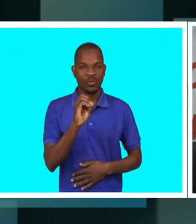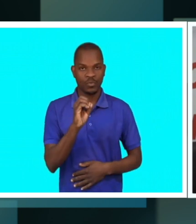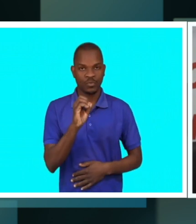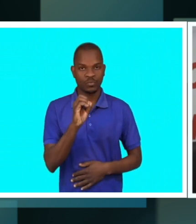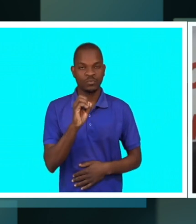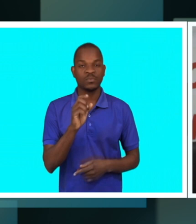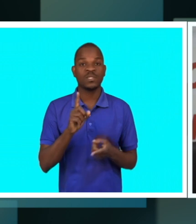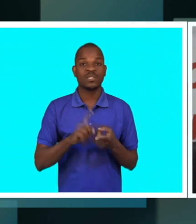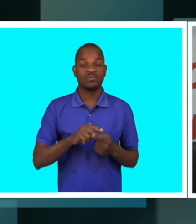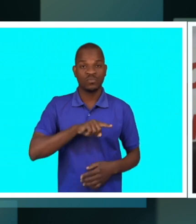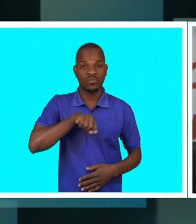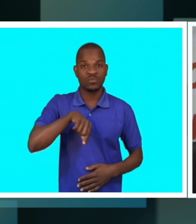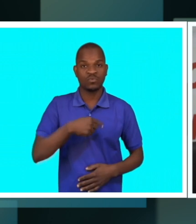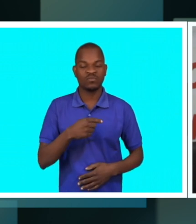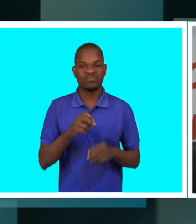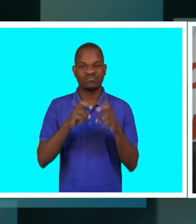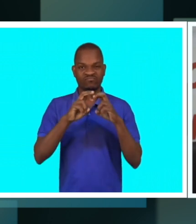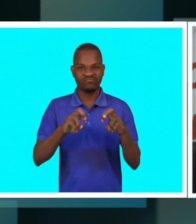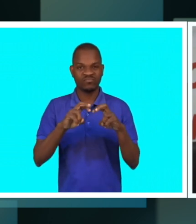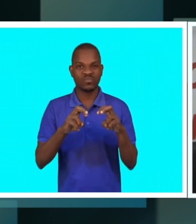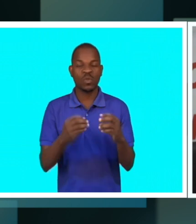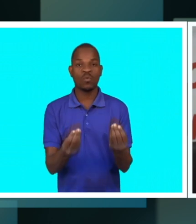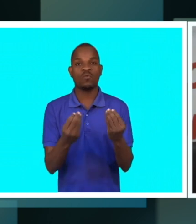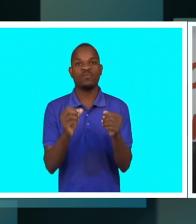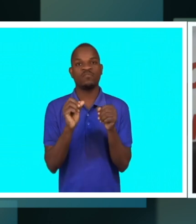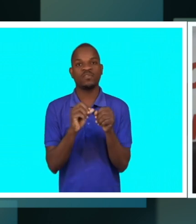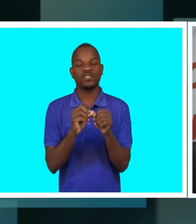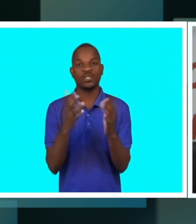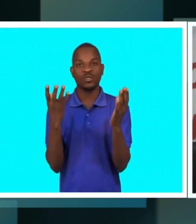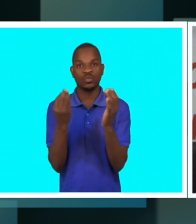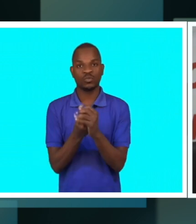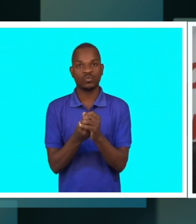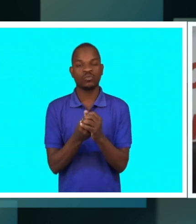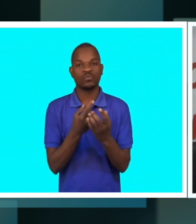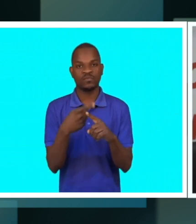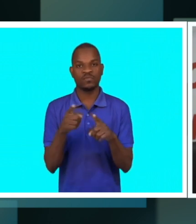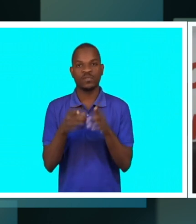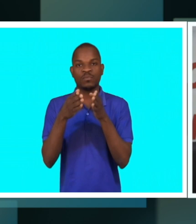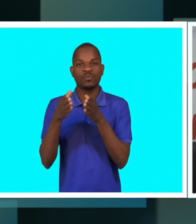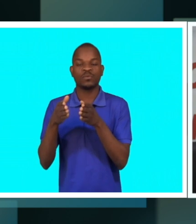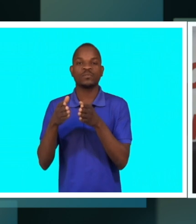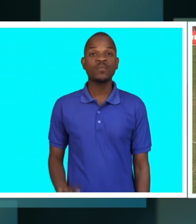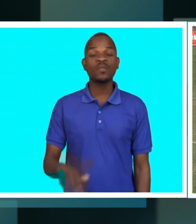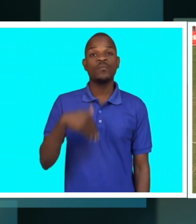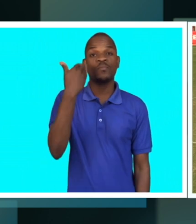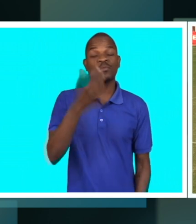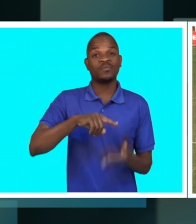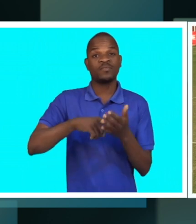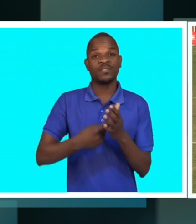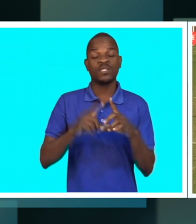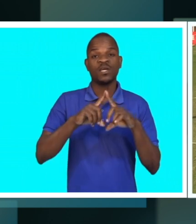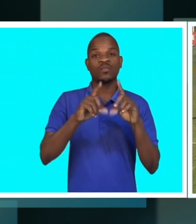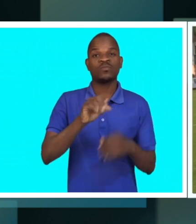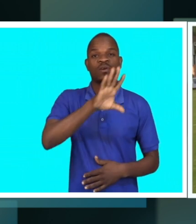do outro ano. E nós vamos ter que estudar as melhores formas junto dos principais intervenientes. Na próxima